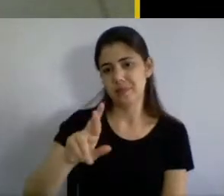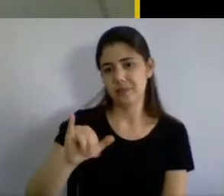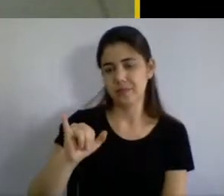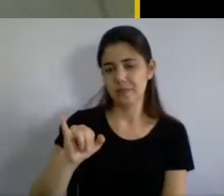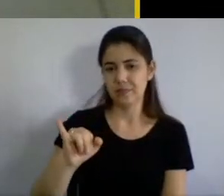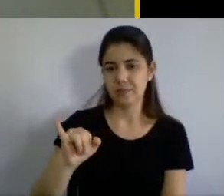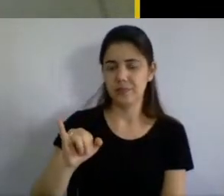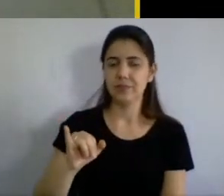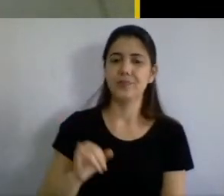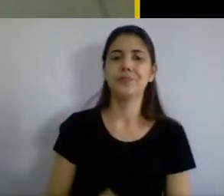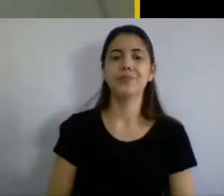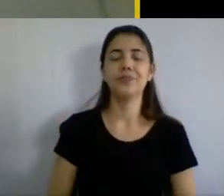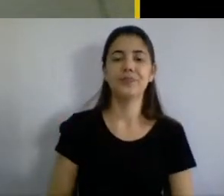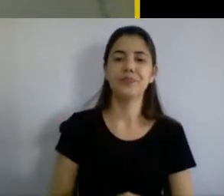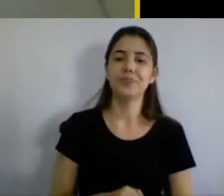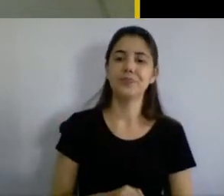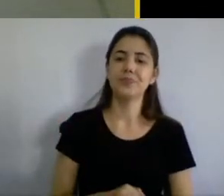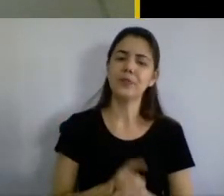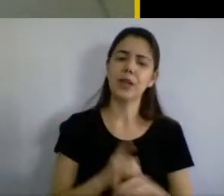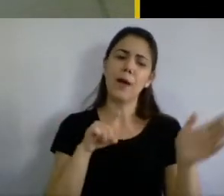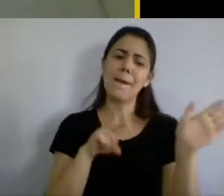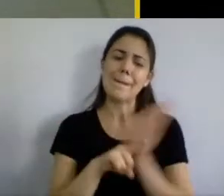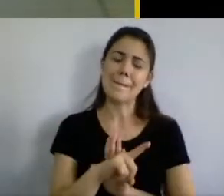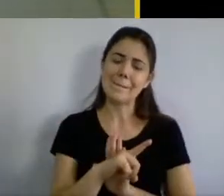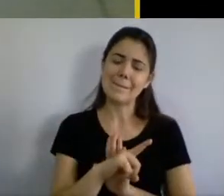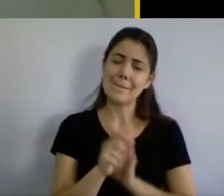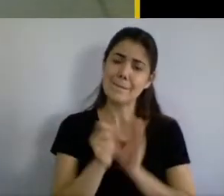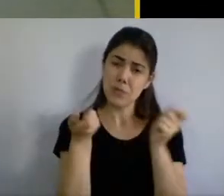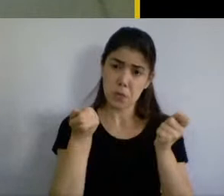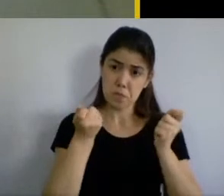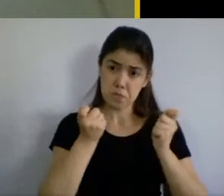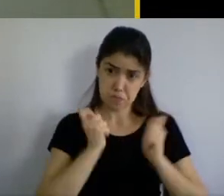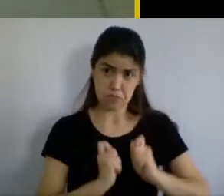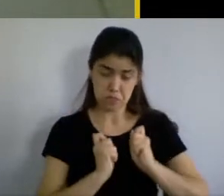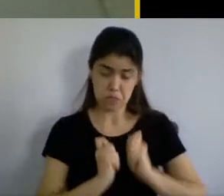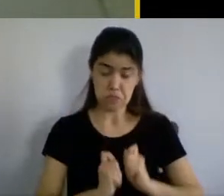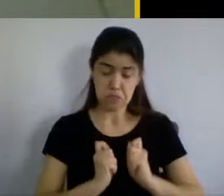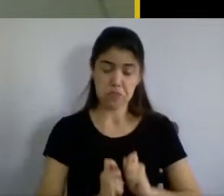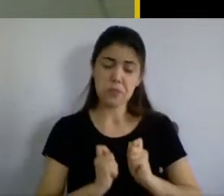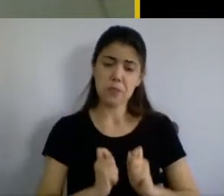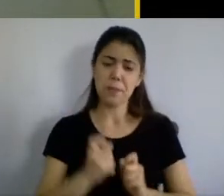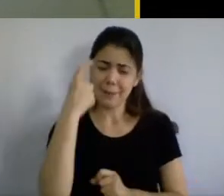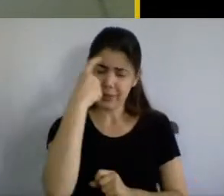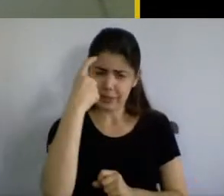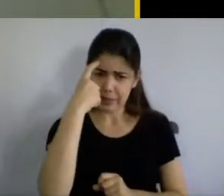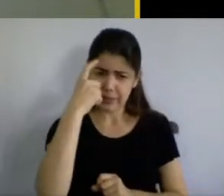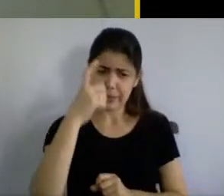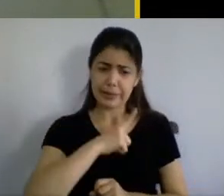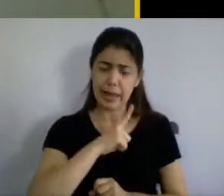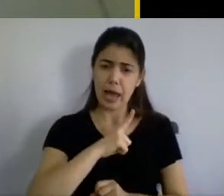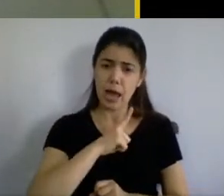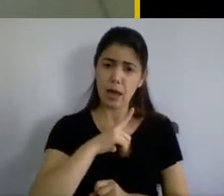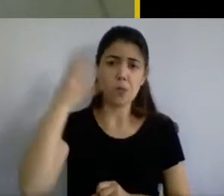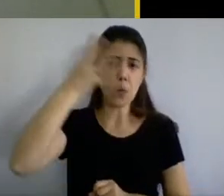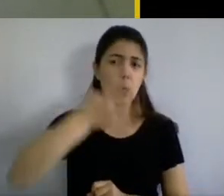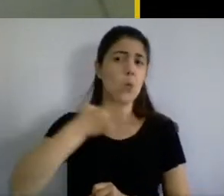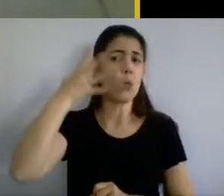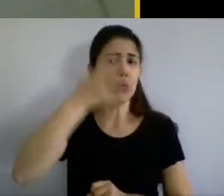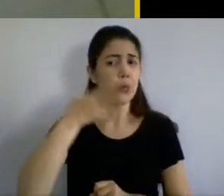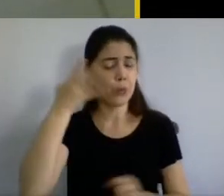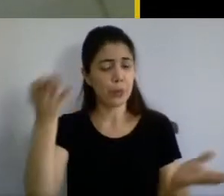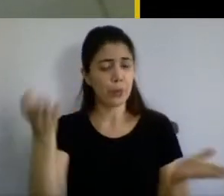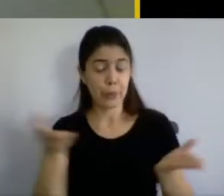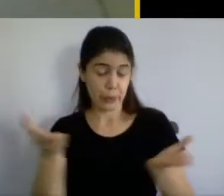Fernandes. Ela faz a seguinte questão: podemos pensar que há discursos atuais de poder instaurados